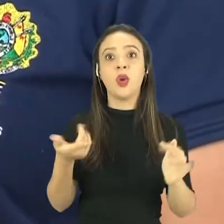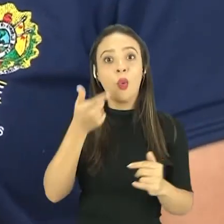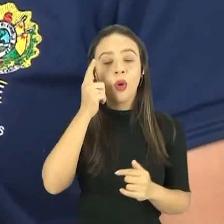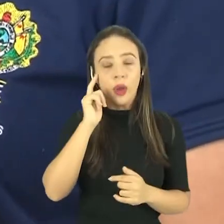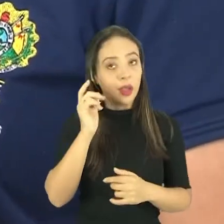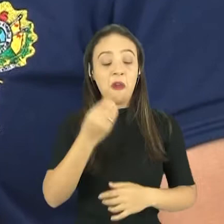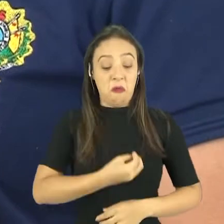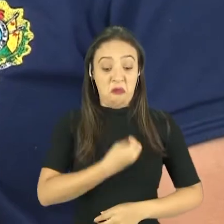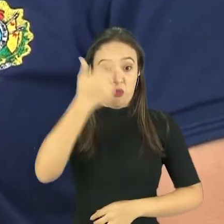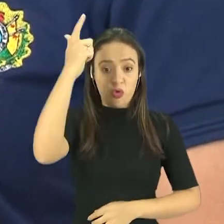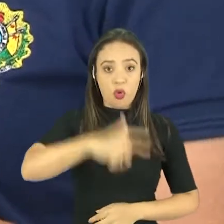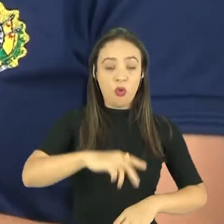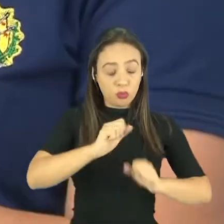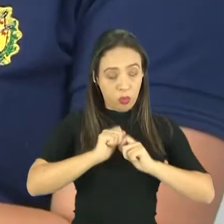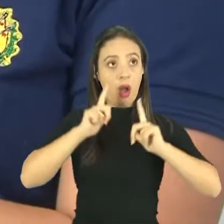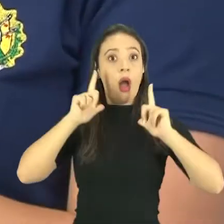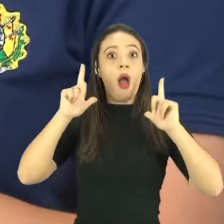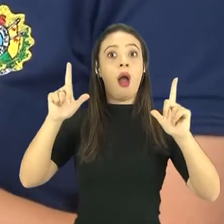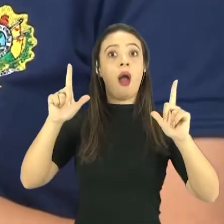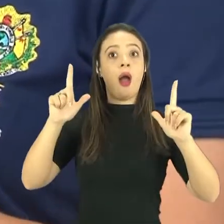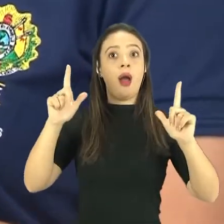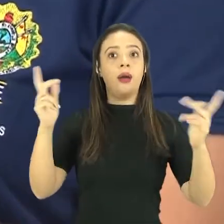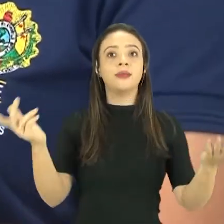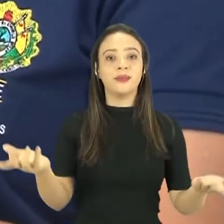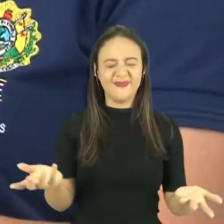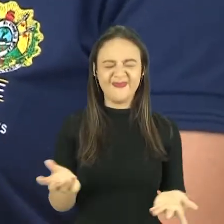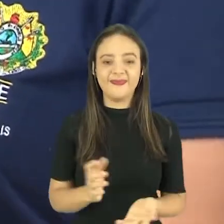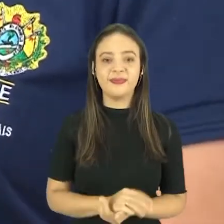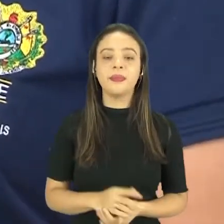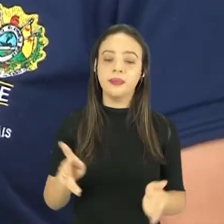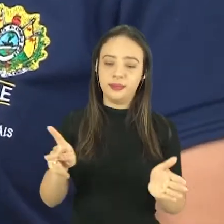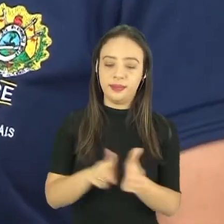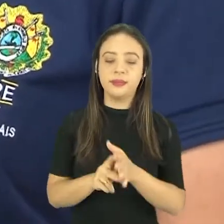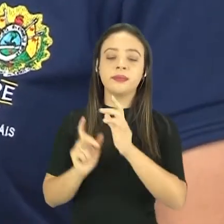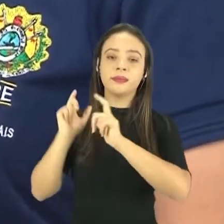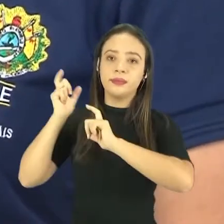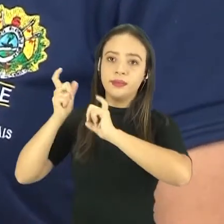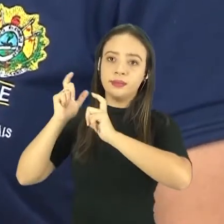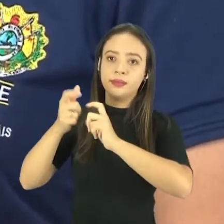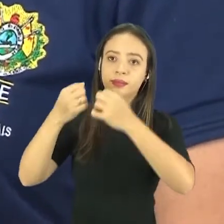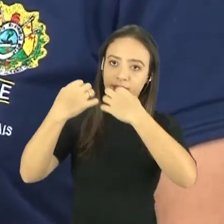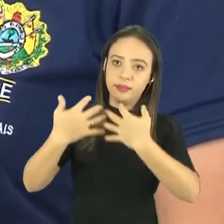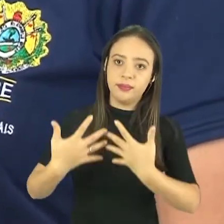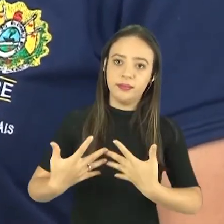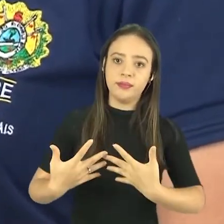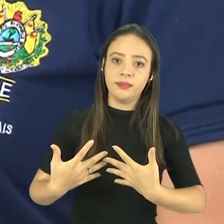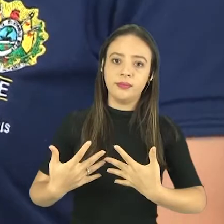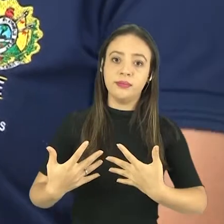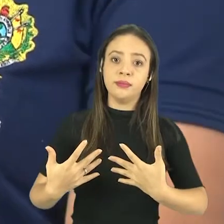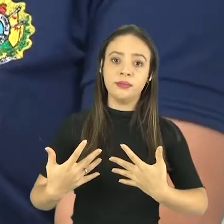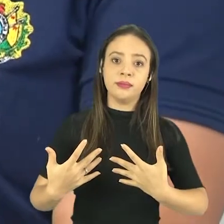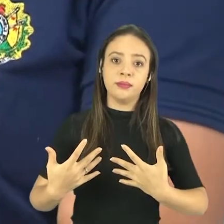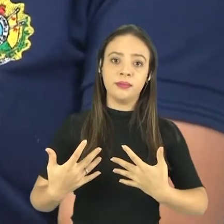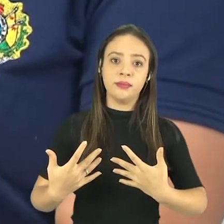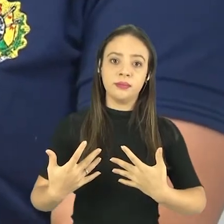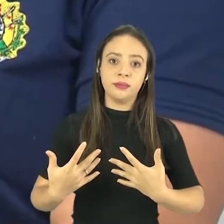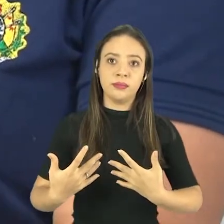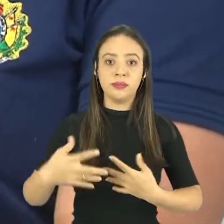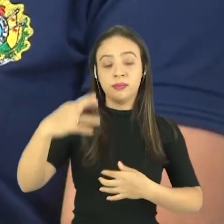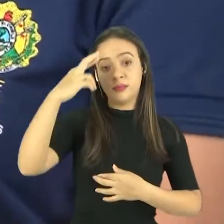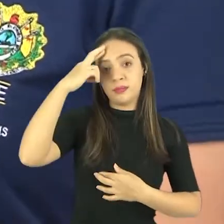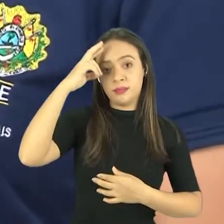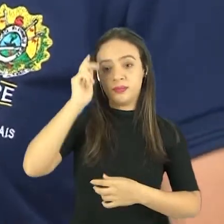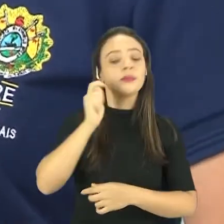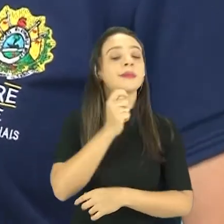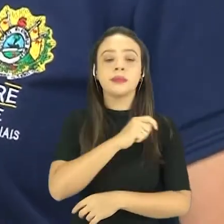só, como se tivesse ressuscitado o boi. Faz parte da tradição aqui, eles contando. E o pajé fazendo a